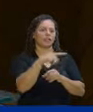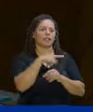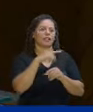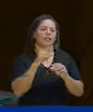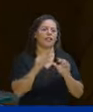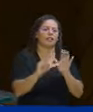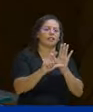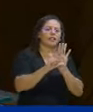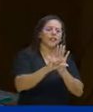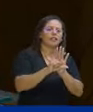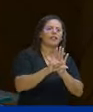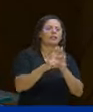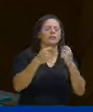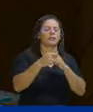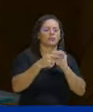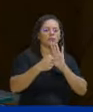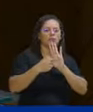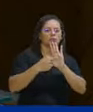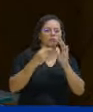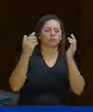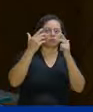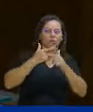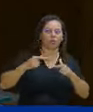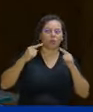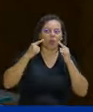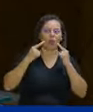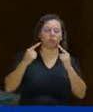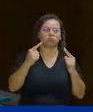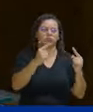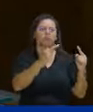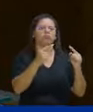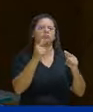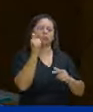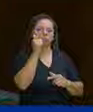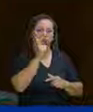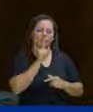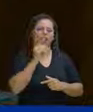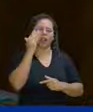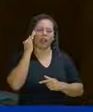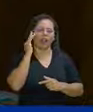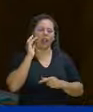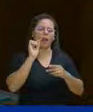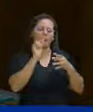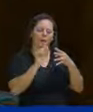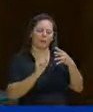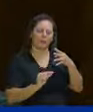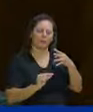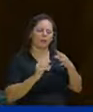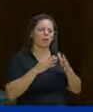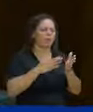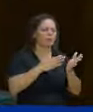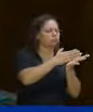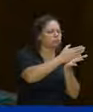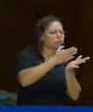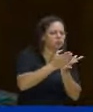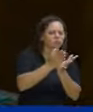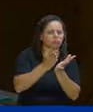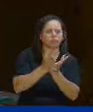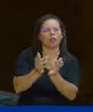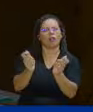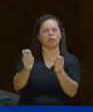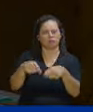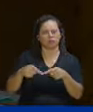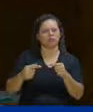visam garantir a transparência e correta aplicação dos recursos públicos destinados às atividades partidárias